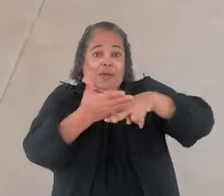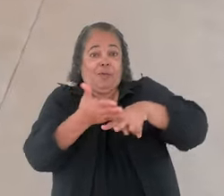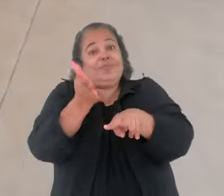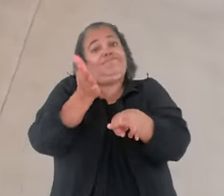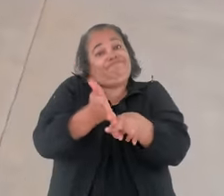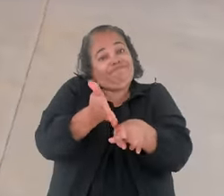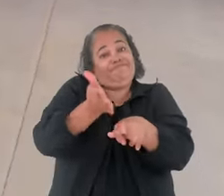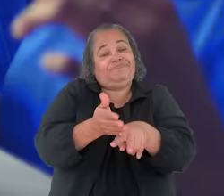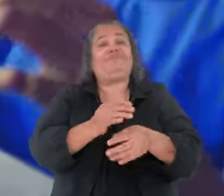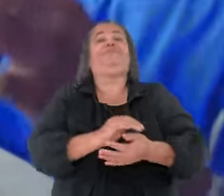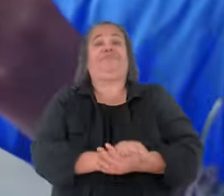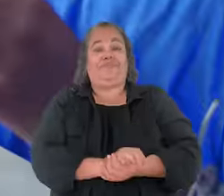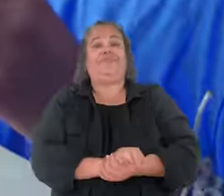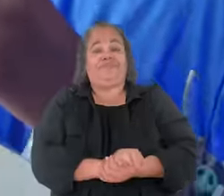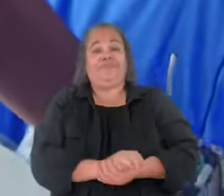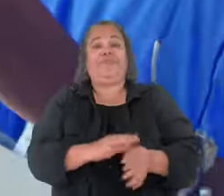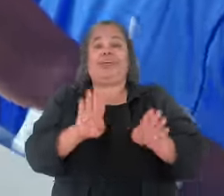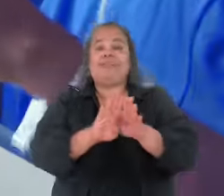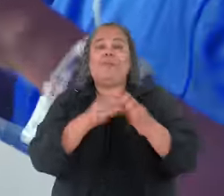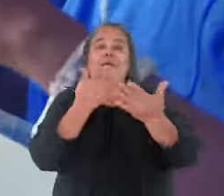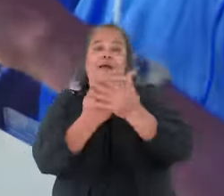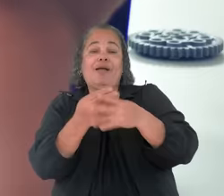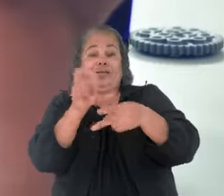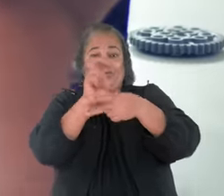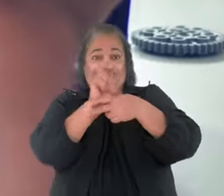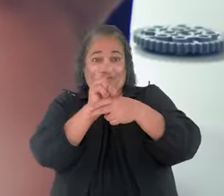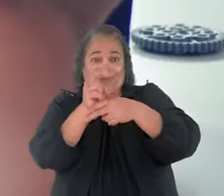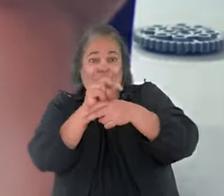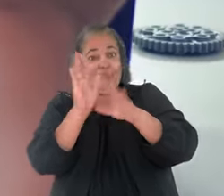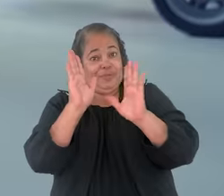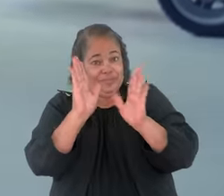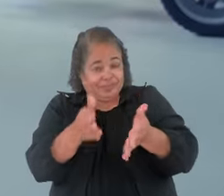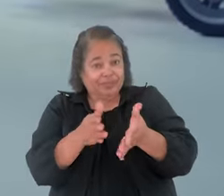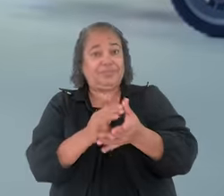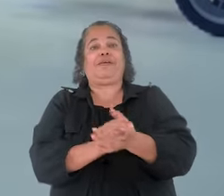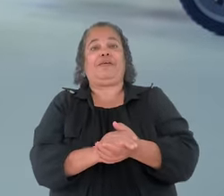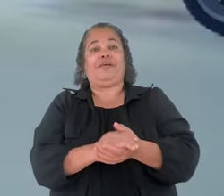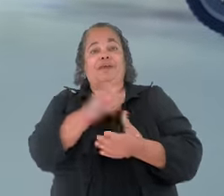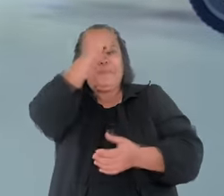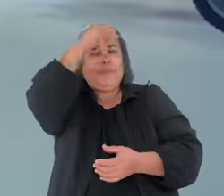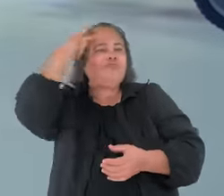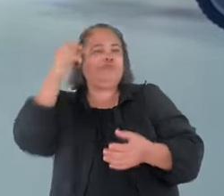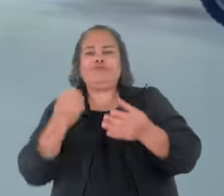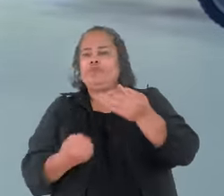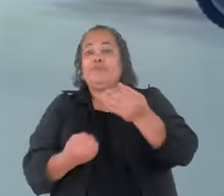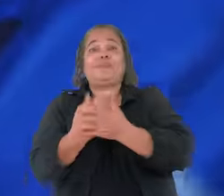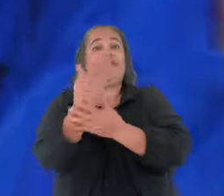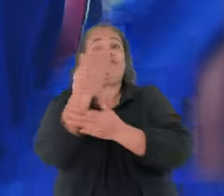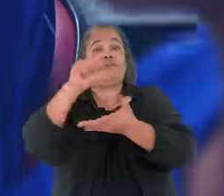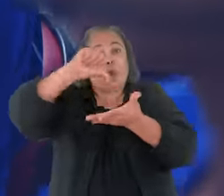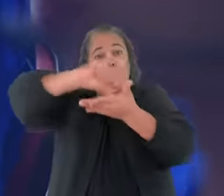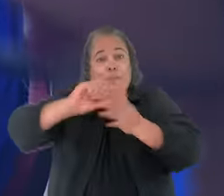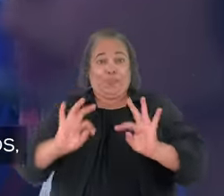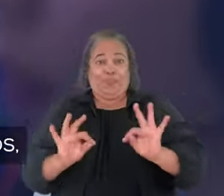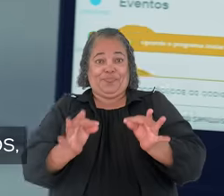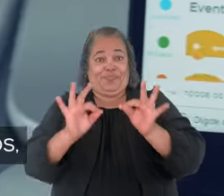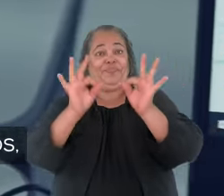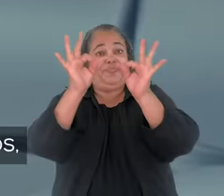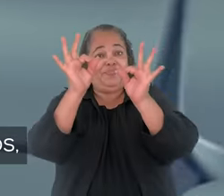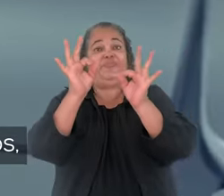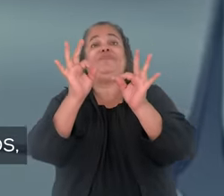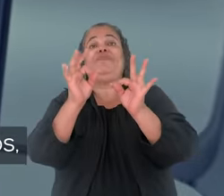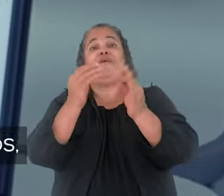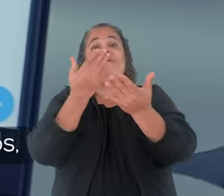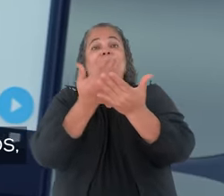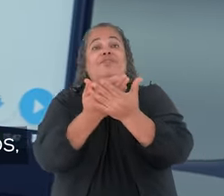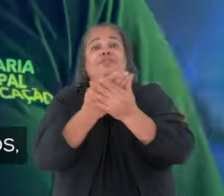uniforme terá bermuda. E além das aulas de robótica, que já funcionam, a Prefeitura vai criar centros de tecnologia com aulas